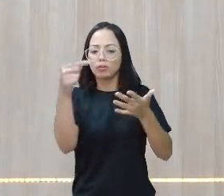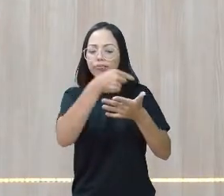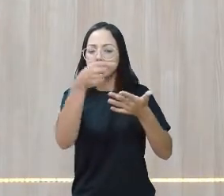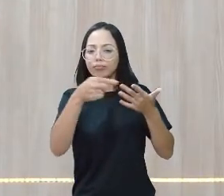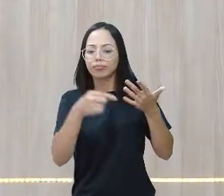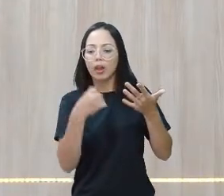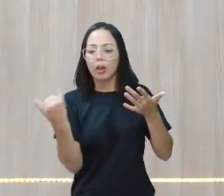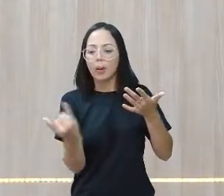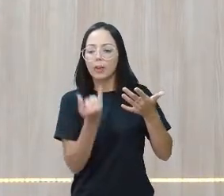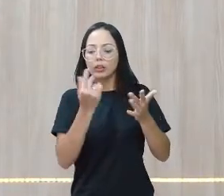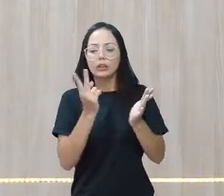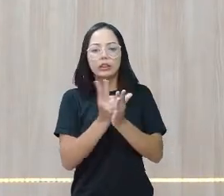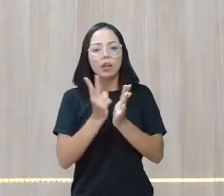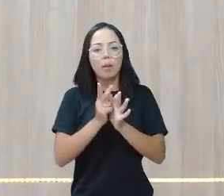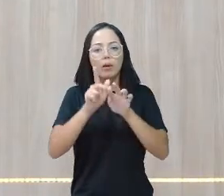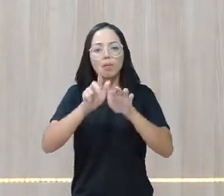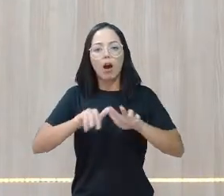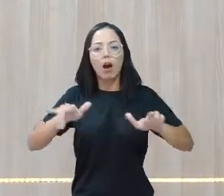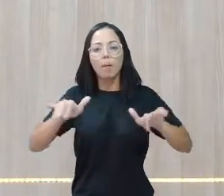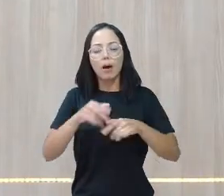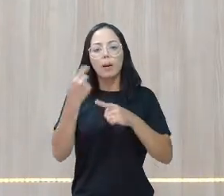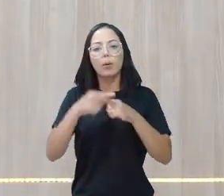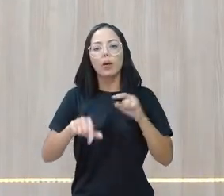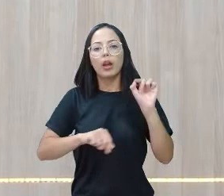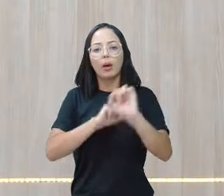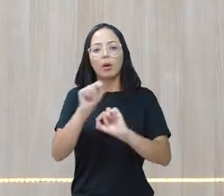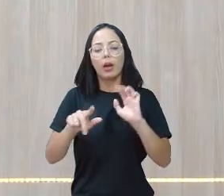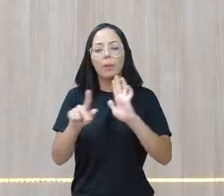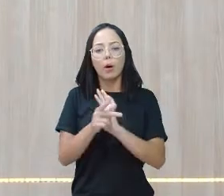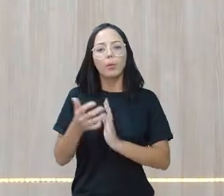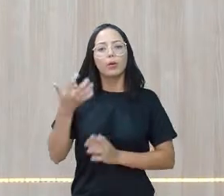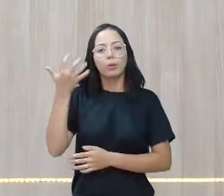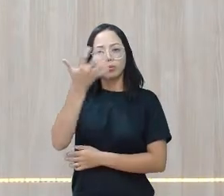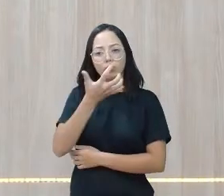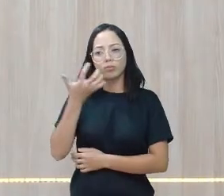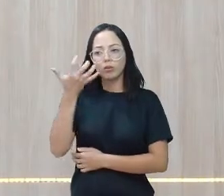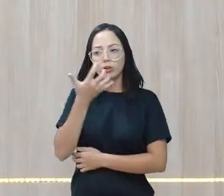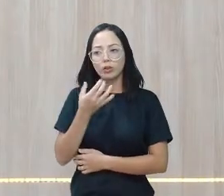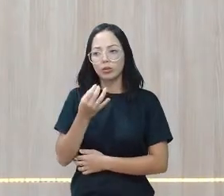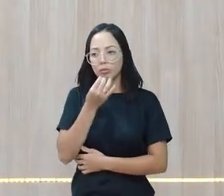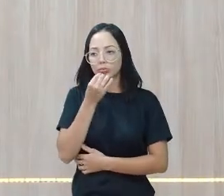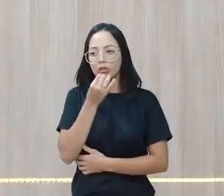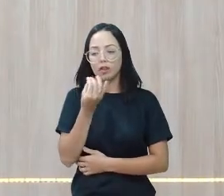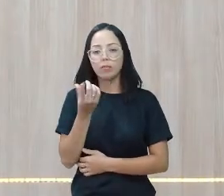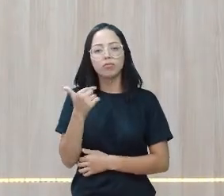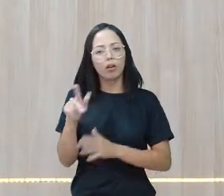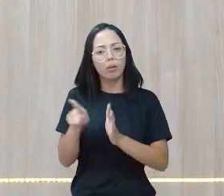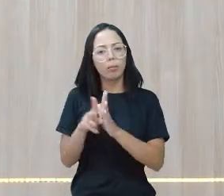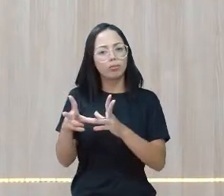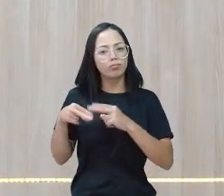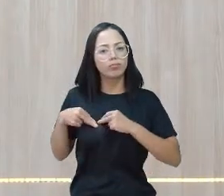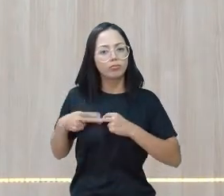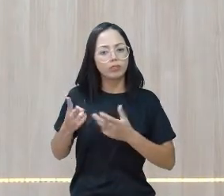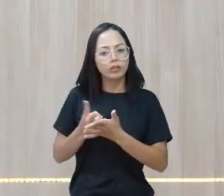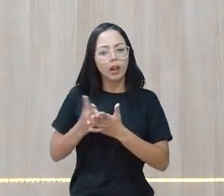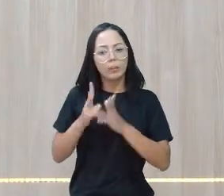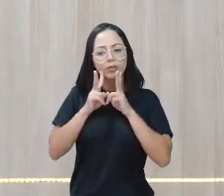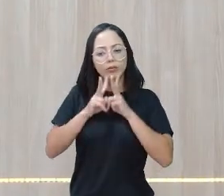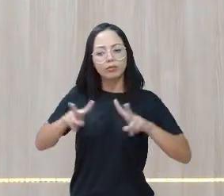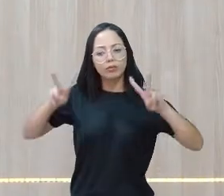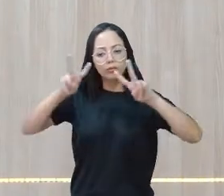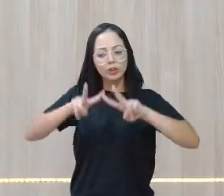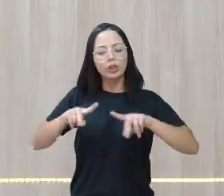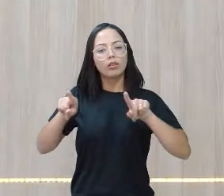estão sempre sendo tocadas, porque é considerado pelos músicos como aquela obra que merece estar sendo vista e está